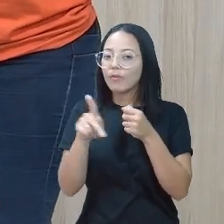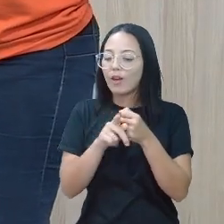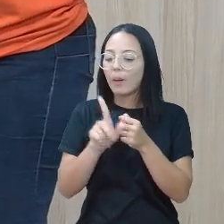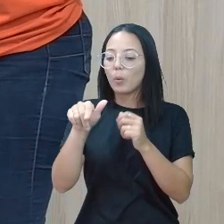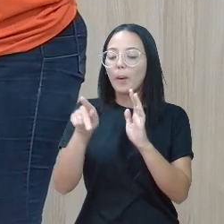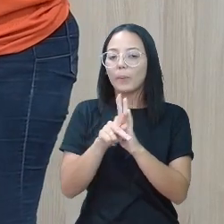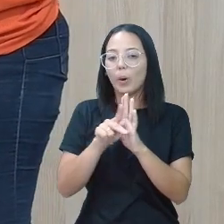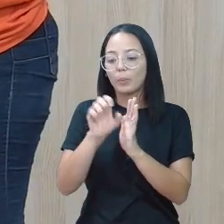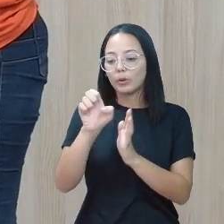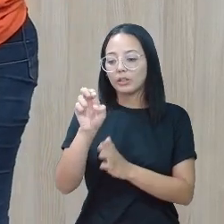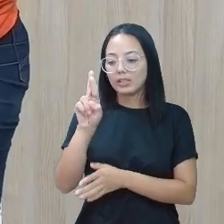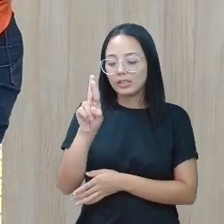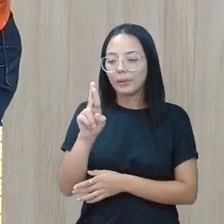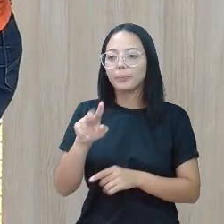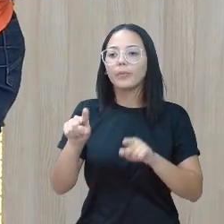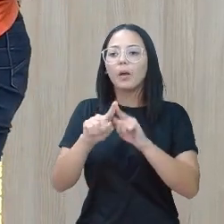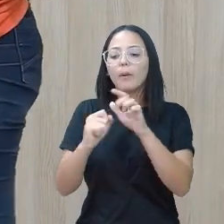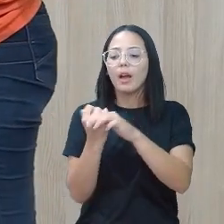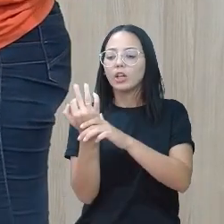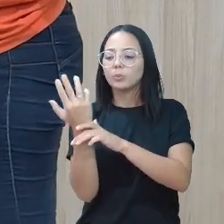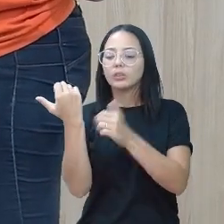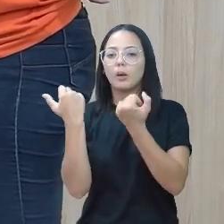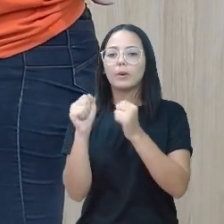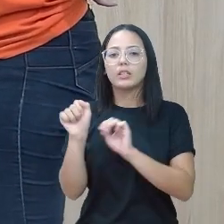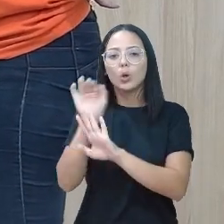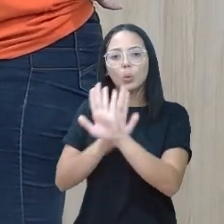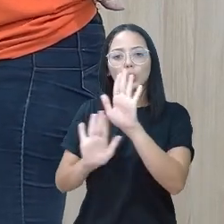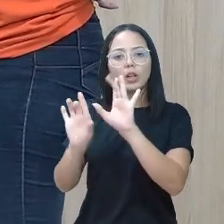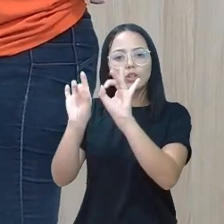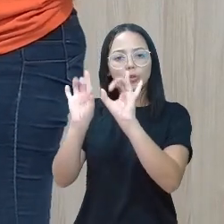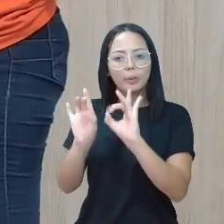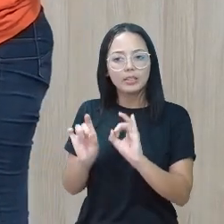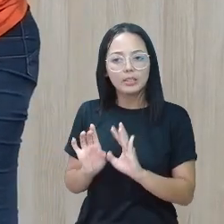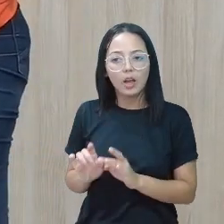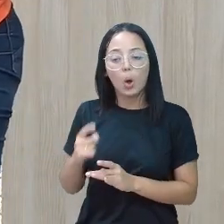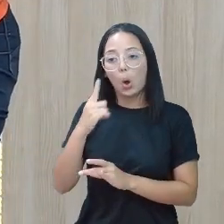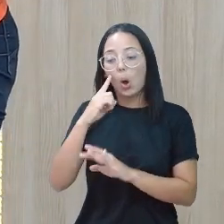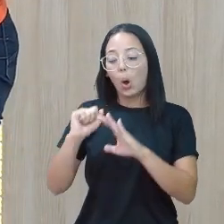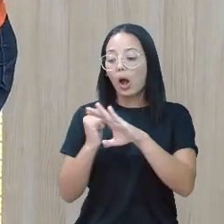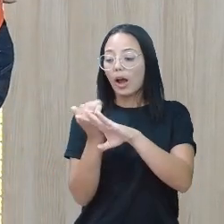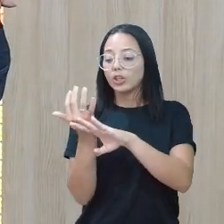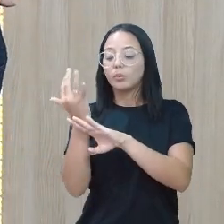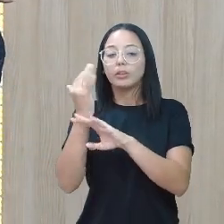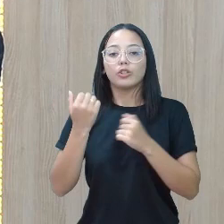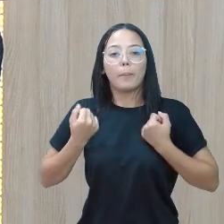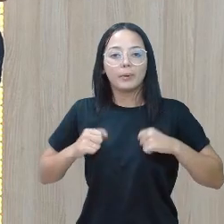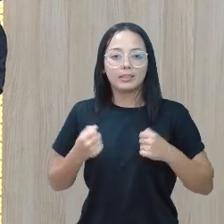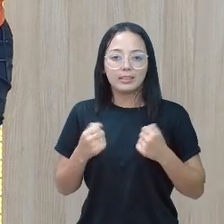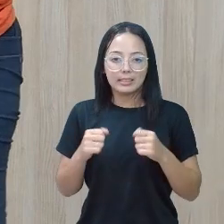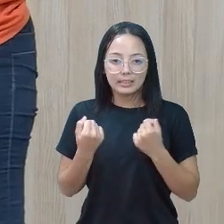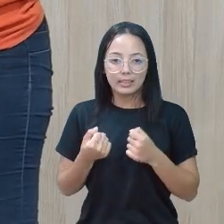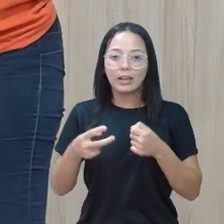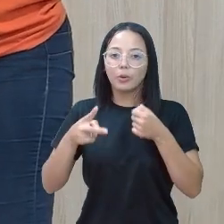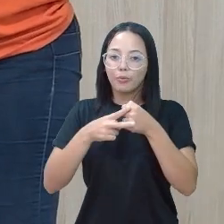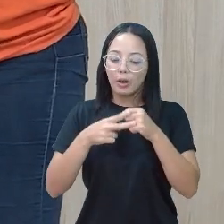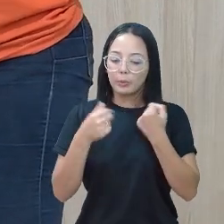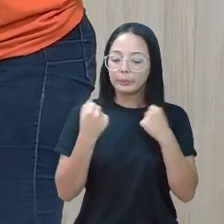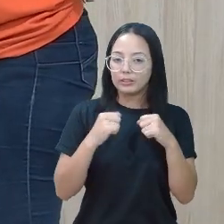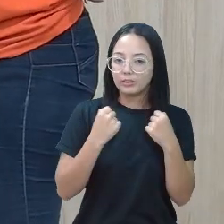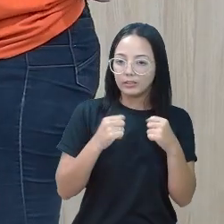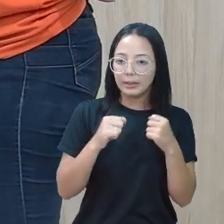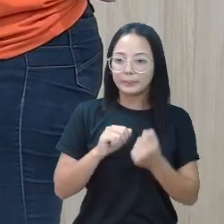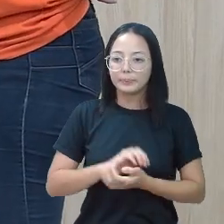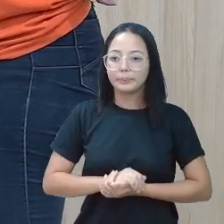ser. As plantas necessitam de cuidados especiais. As plantas o quê? Necessitam, verbo